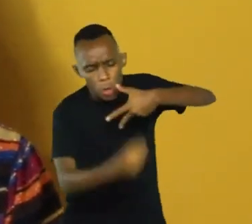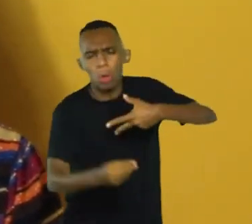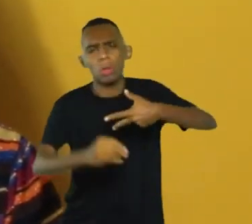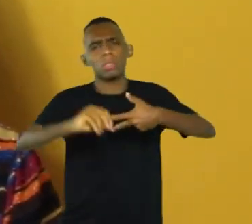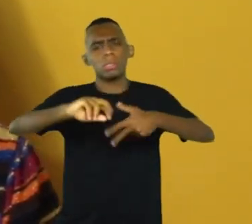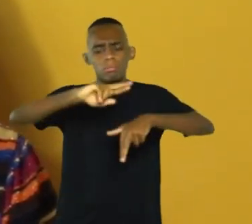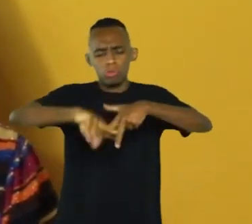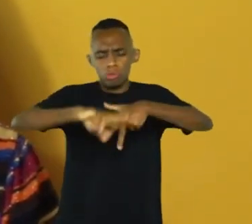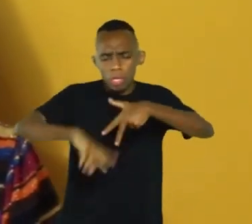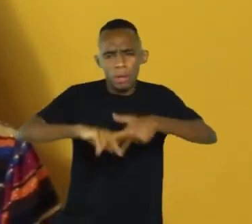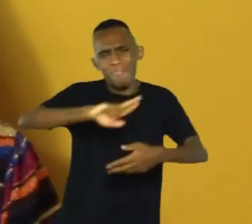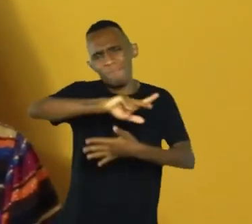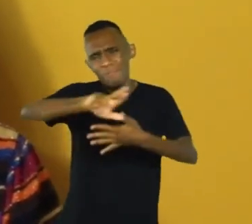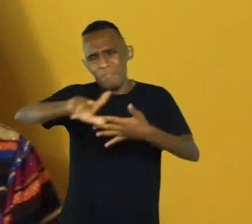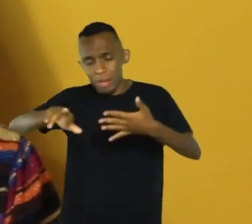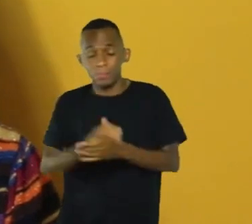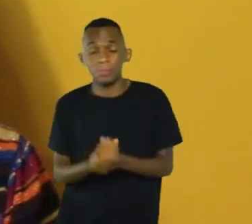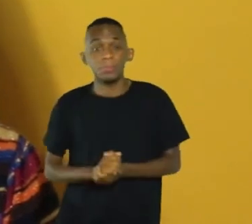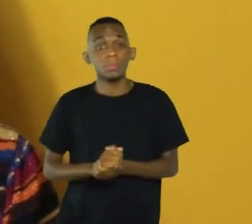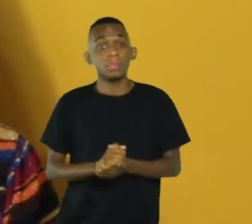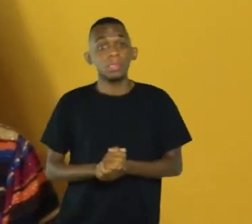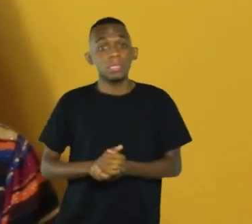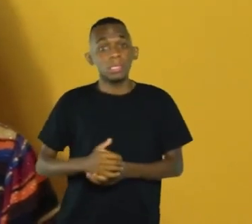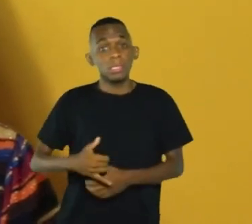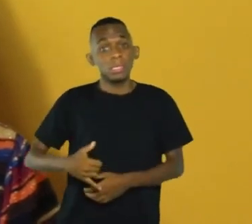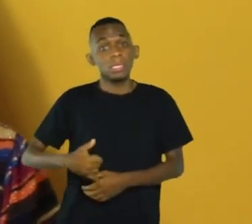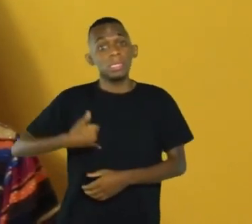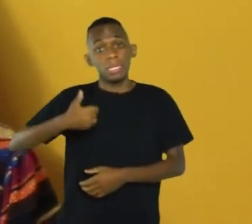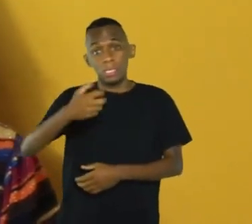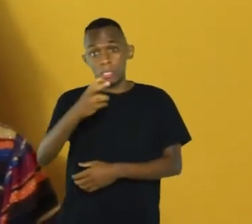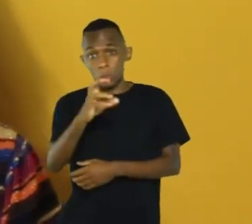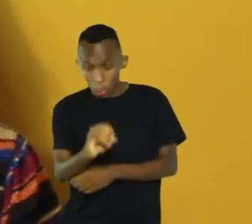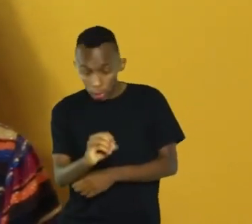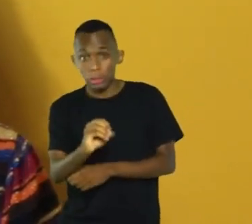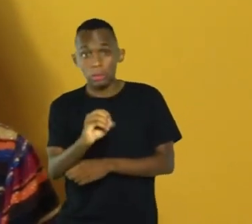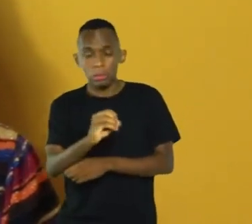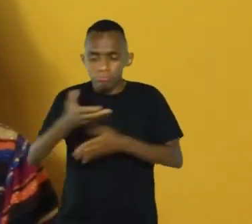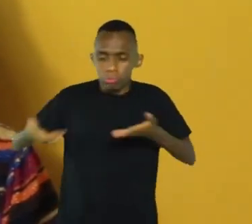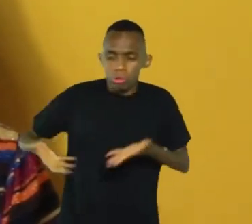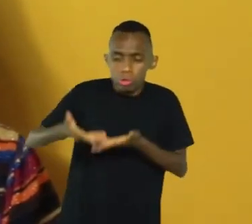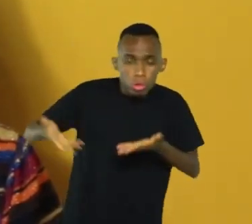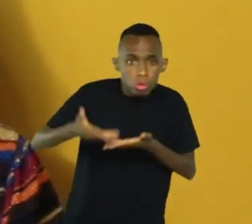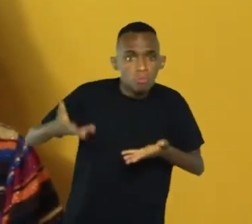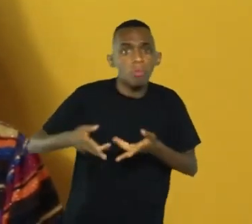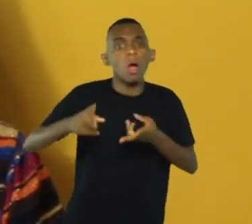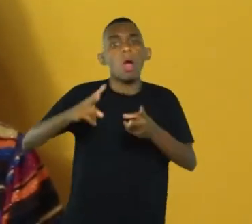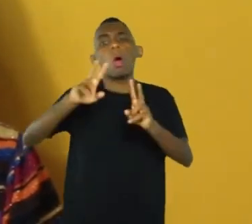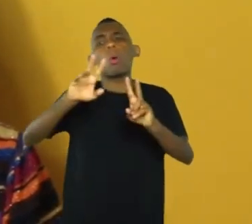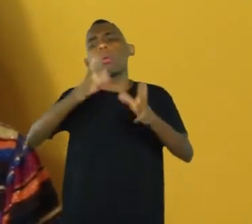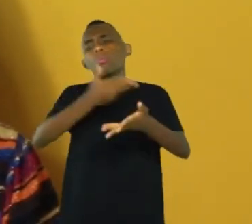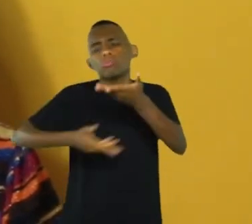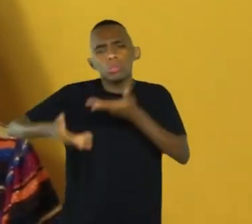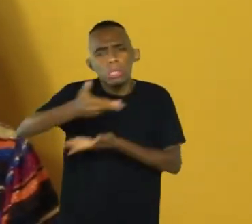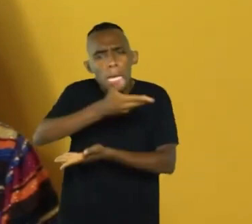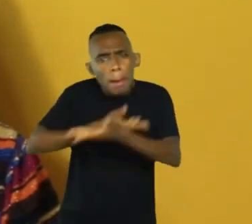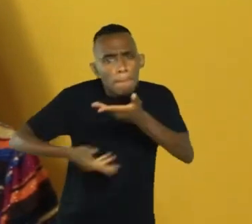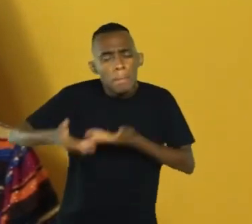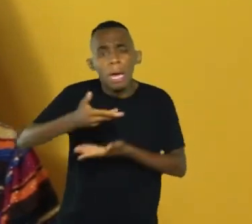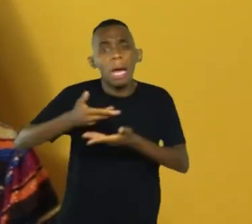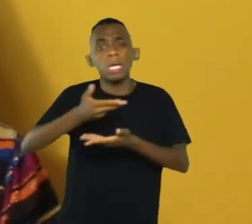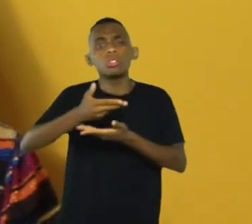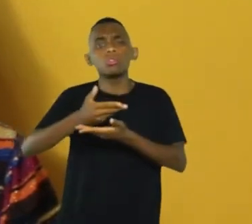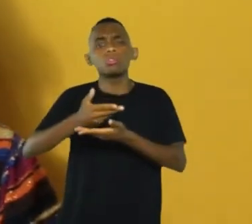completar 50 anos, a Cris ajudou a esquentar o debate sobre a revolução da longevidade no Brasil e se tornou uma das